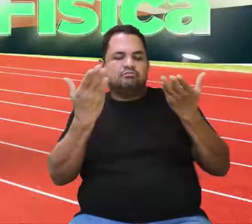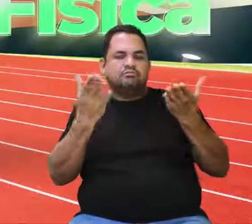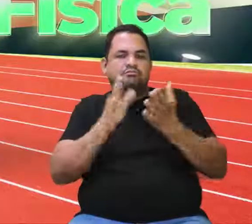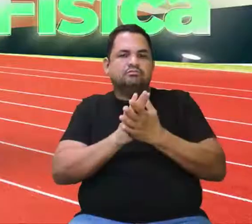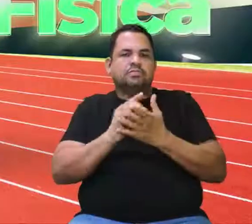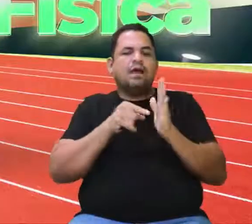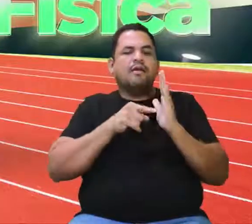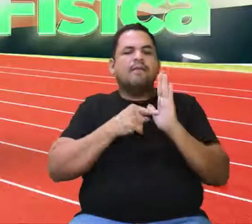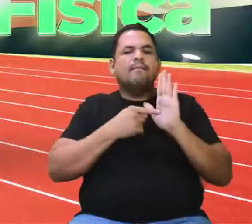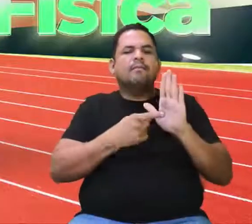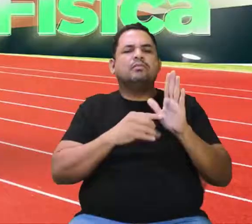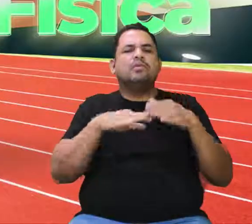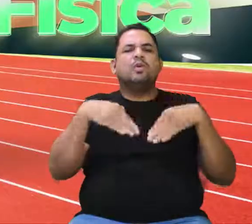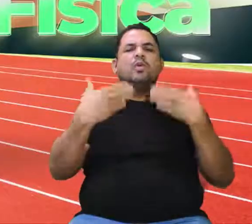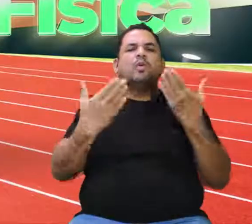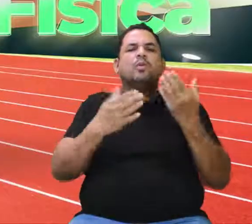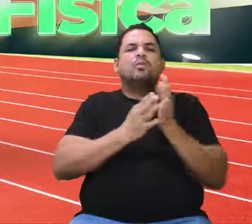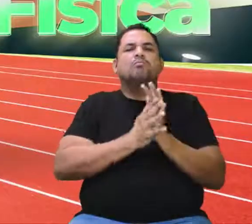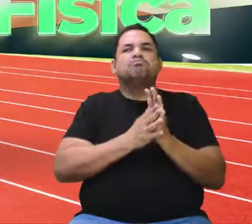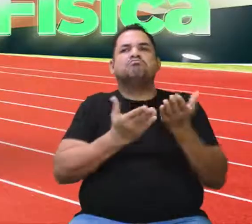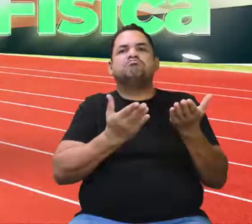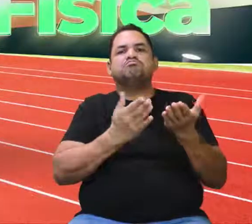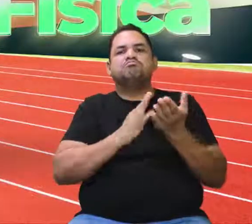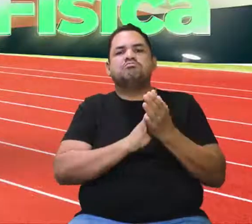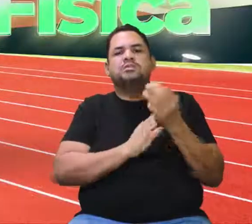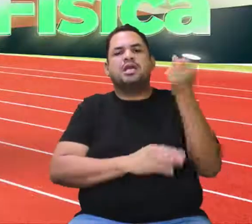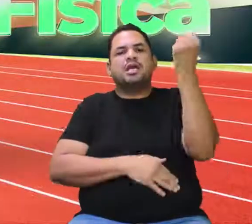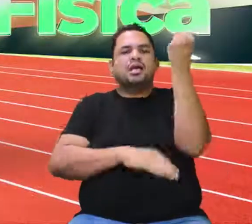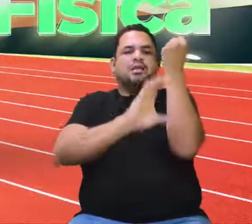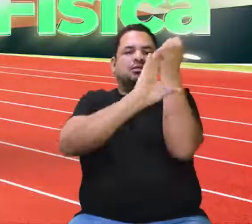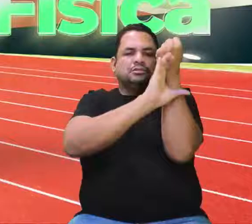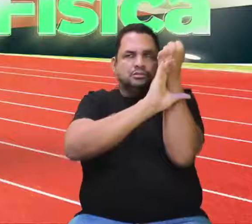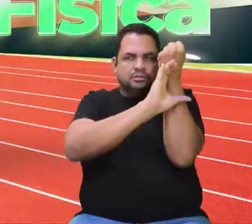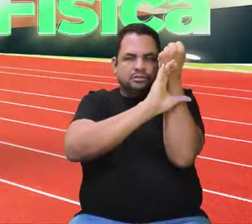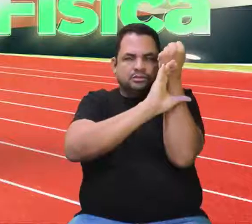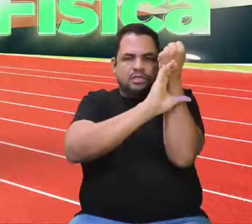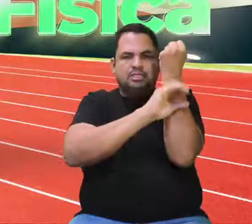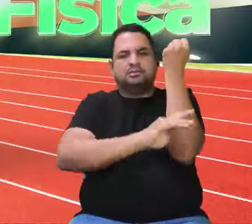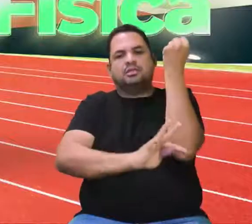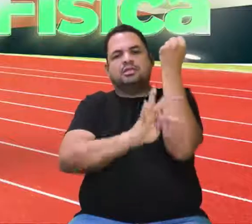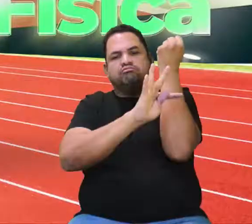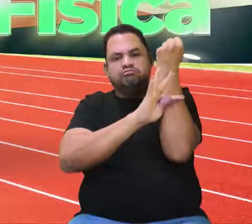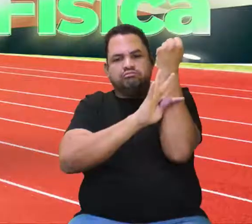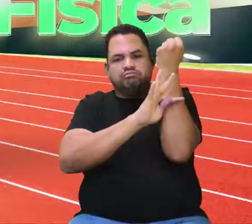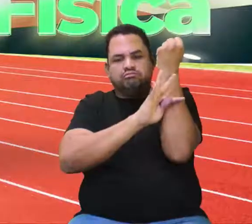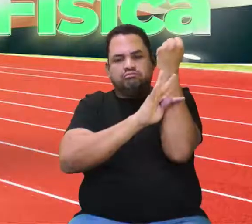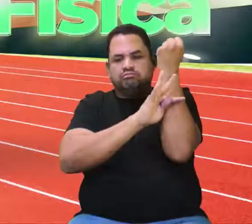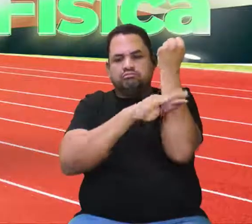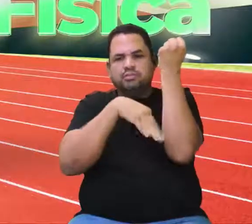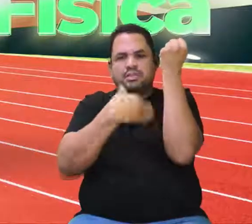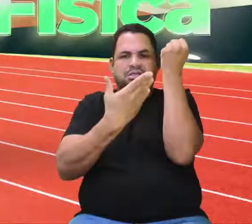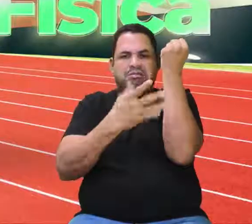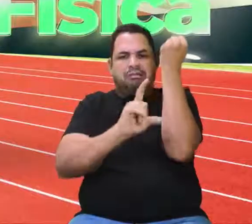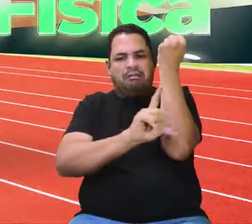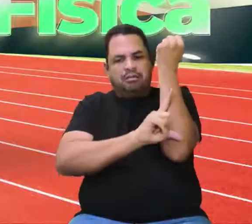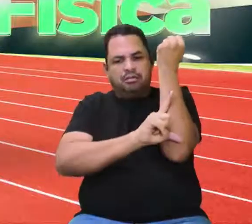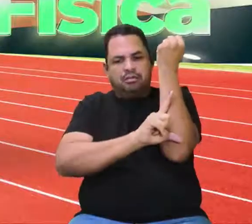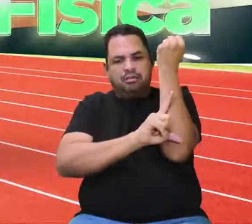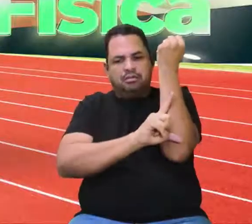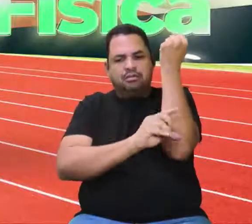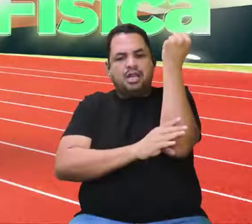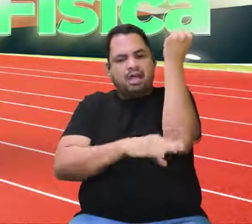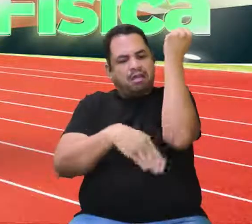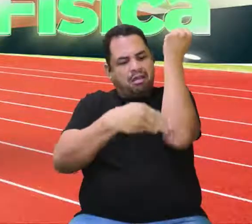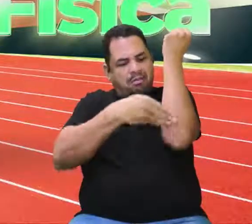já aponta qual que é, se é na cervical, se é na região torácica, se é na região lombar, se é na região